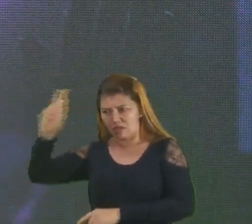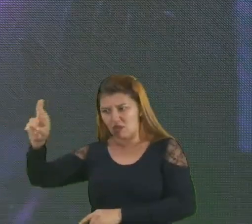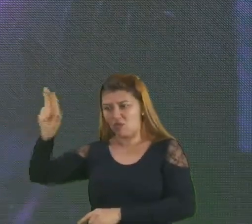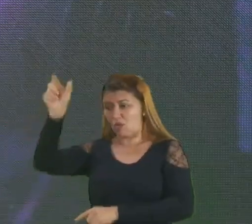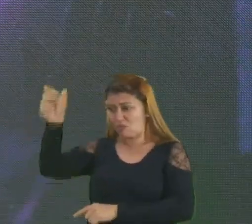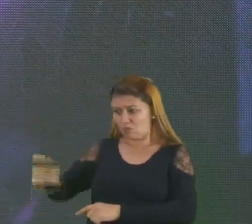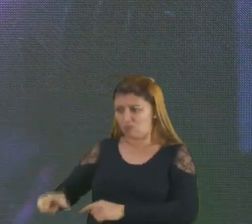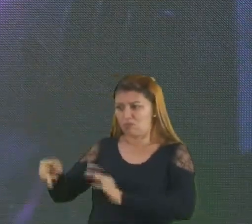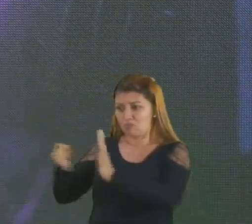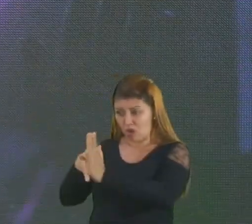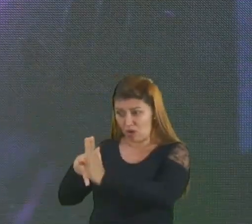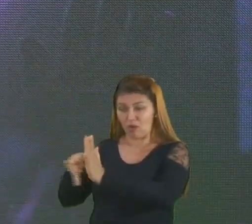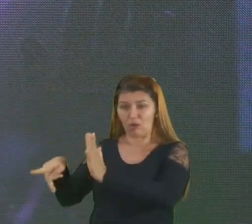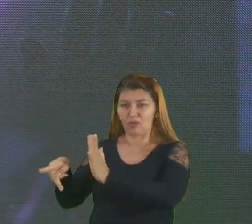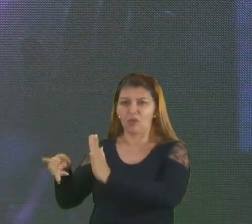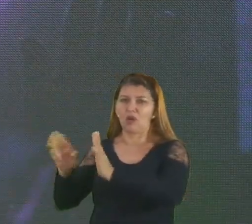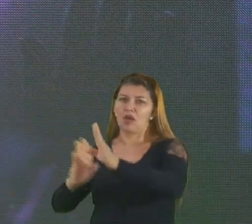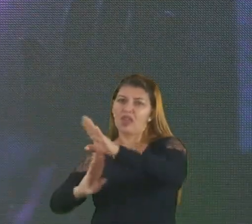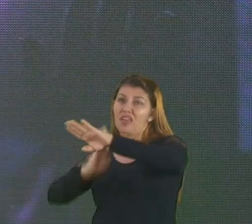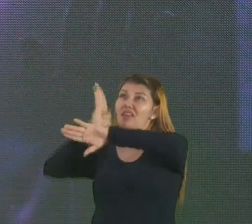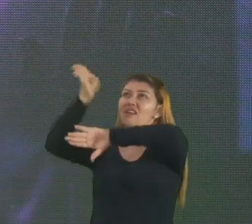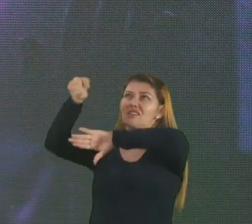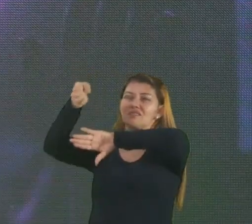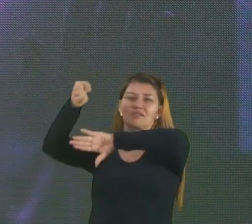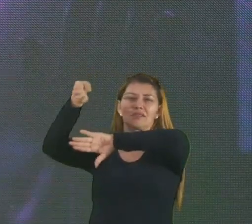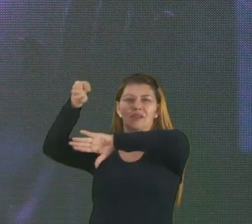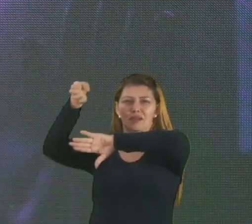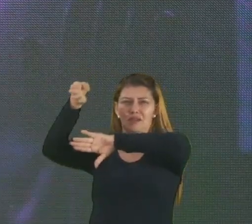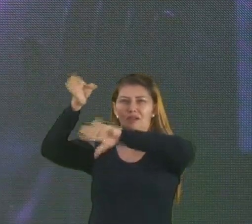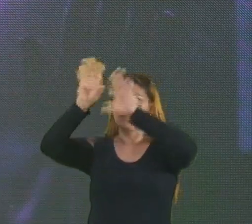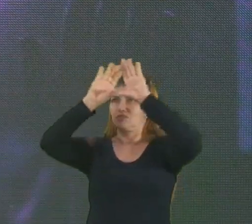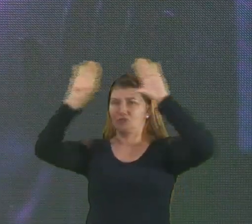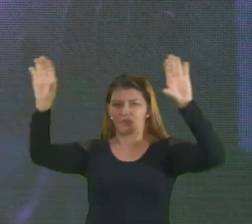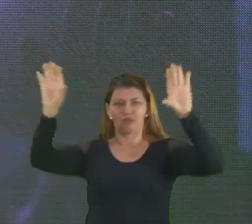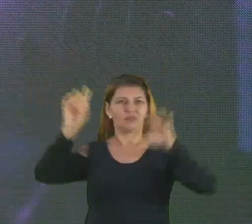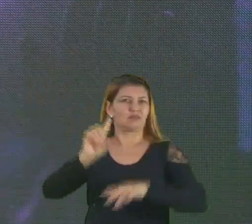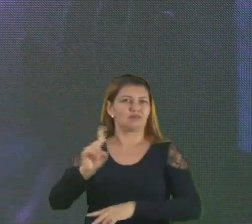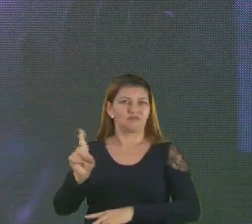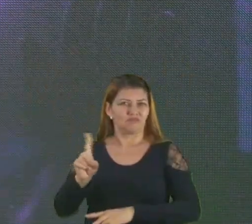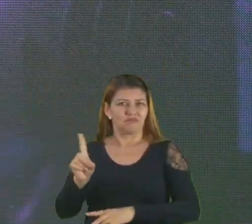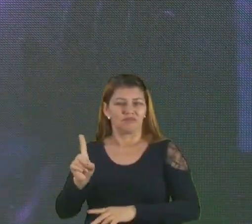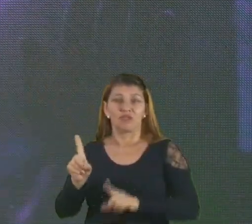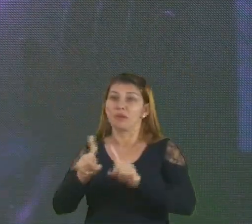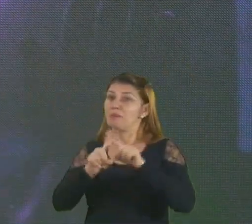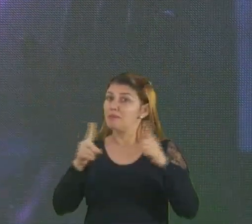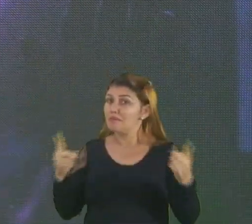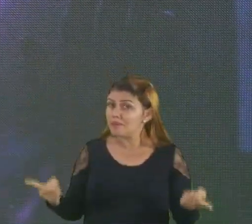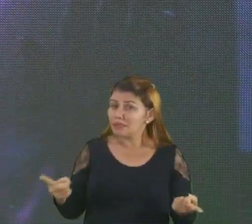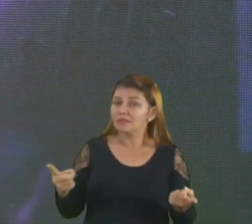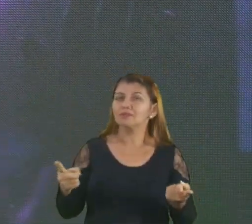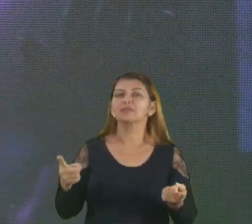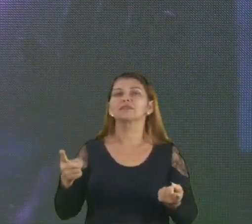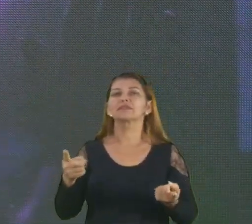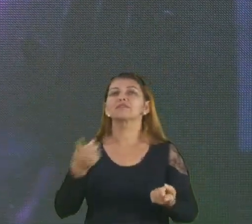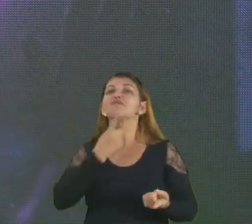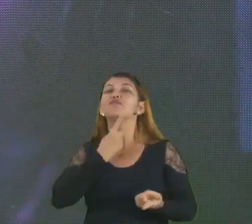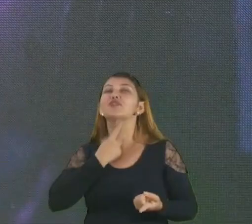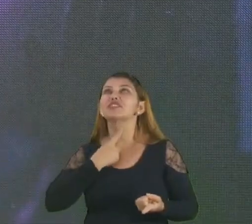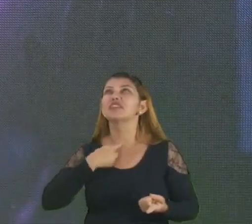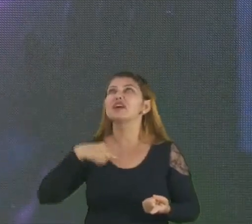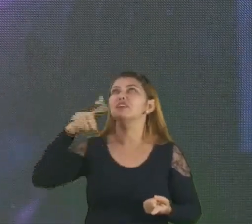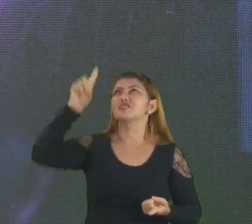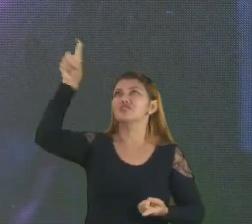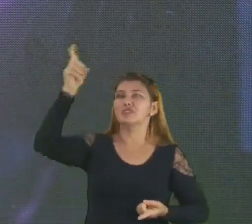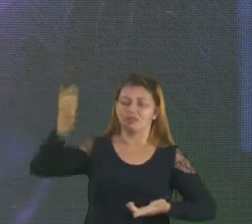Senhor, entrará no reino dos céus, mas apenas aquele que faz a vontade de meu Pai